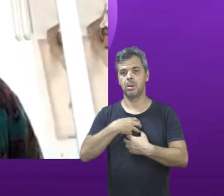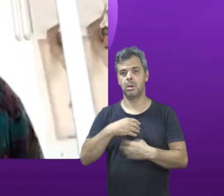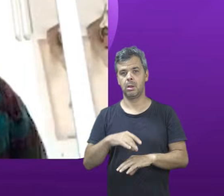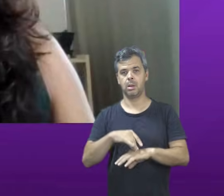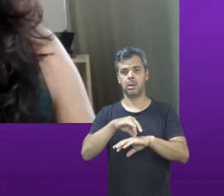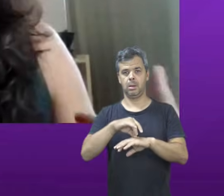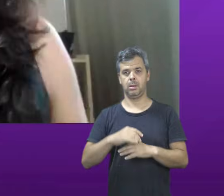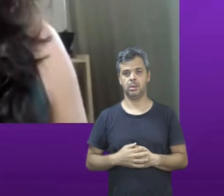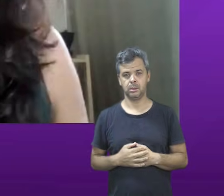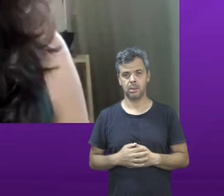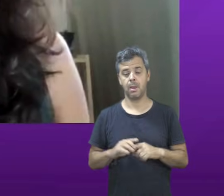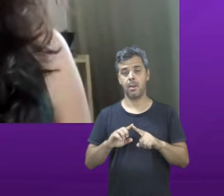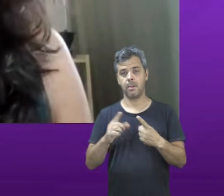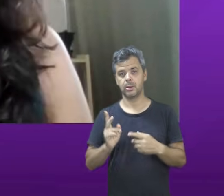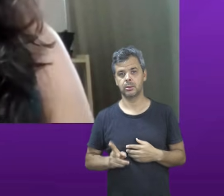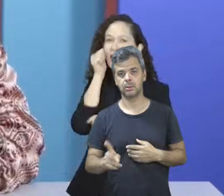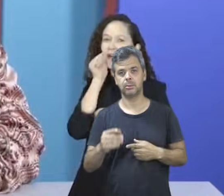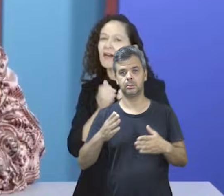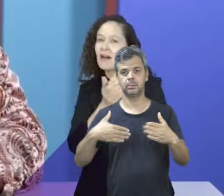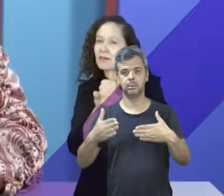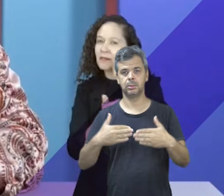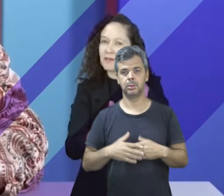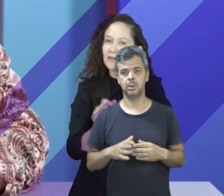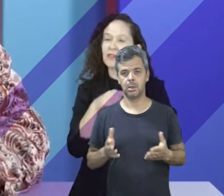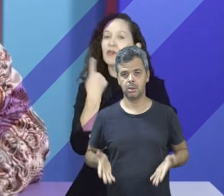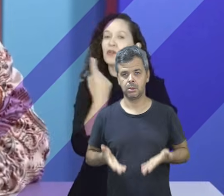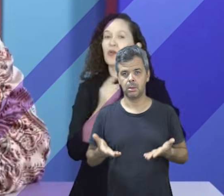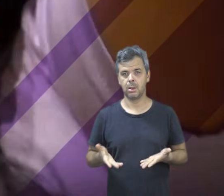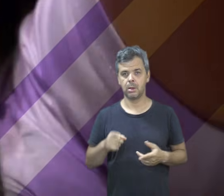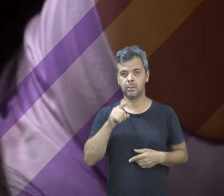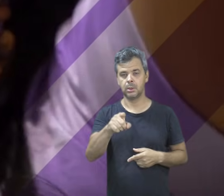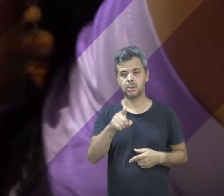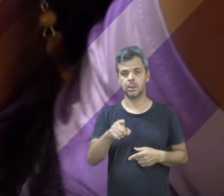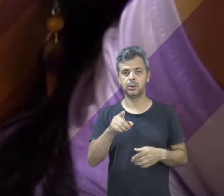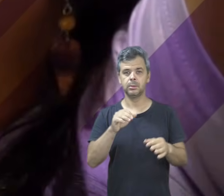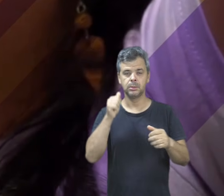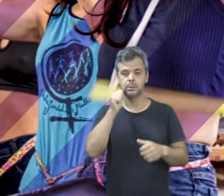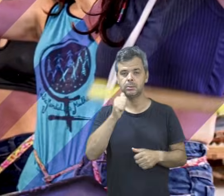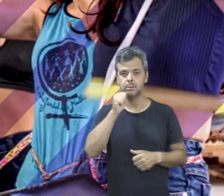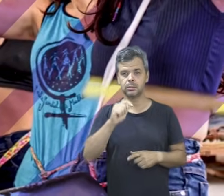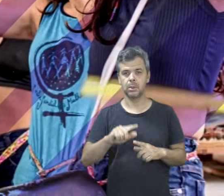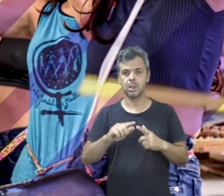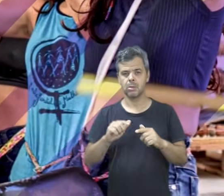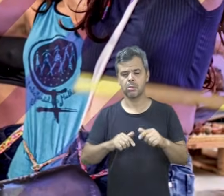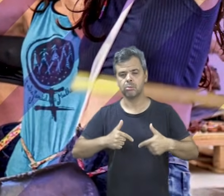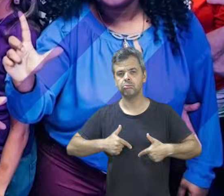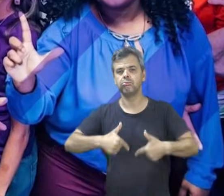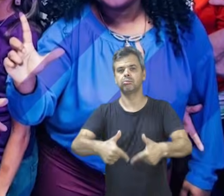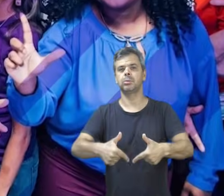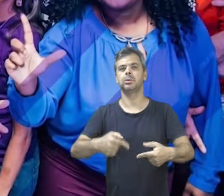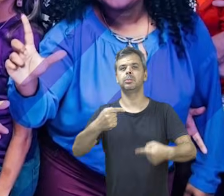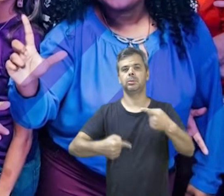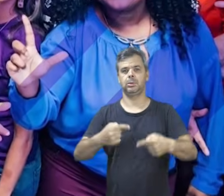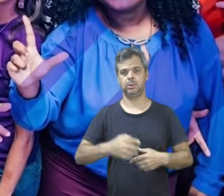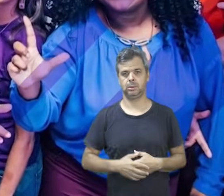na pele. Mas, seguindo o debate, incentiva e prepara você, mulher, para a disputa